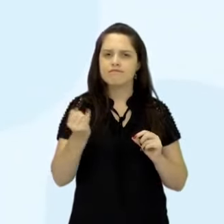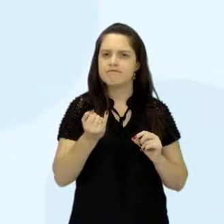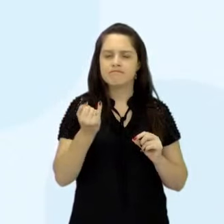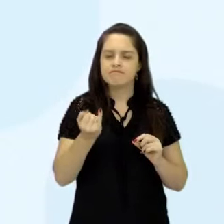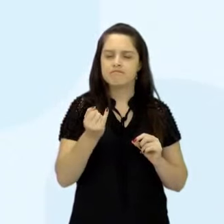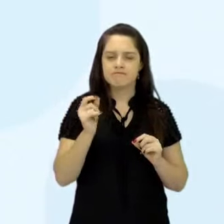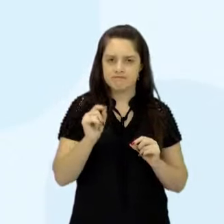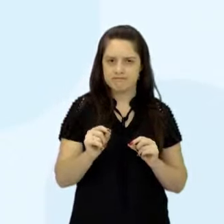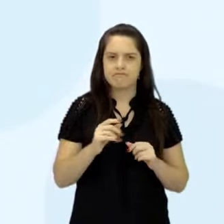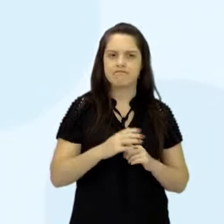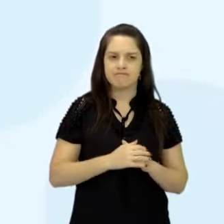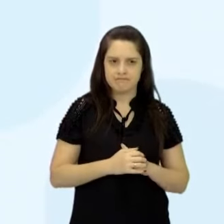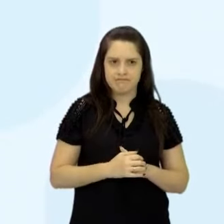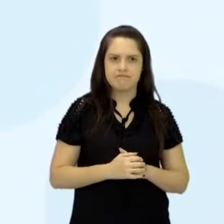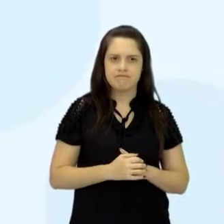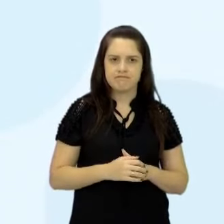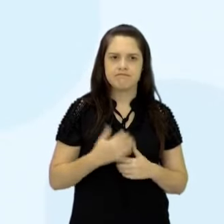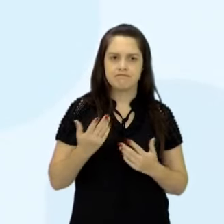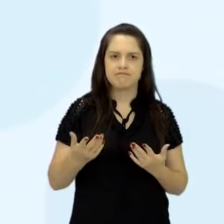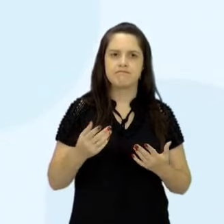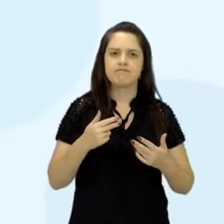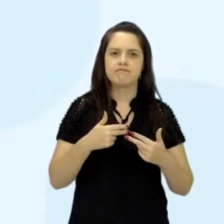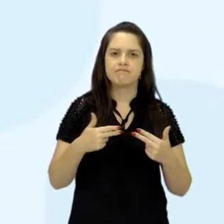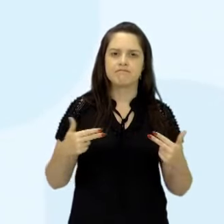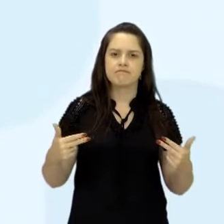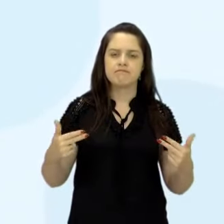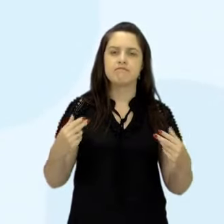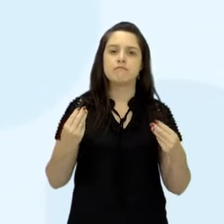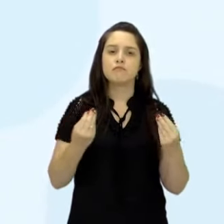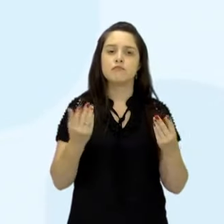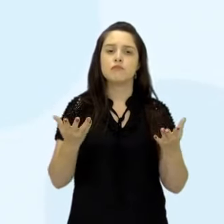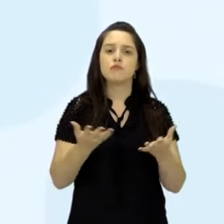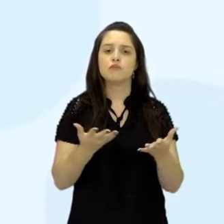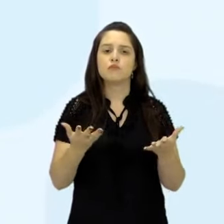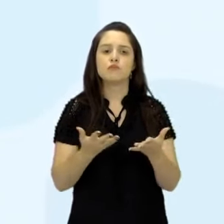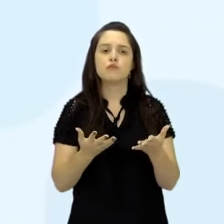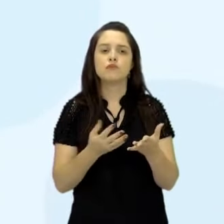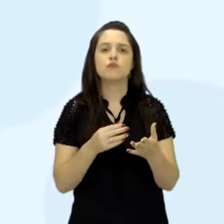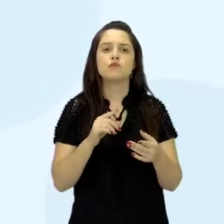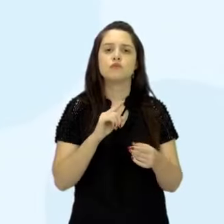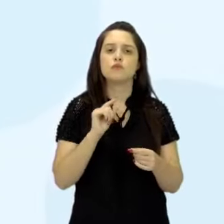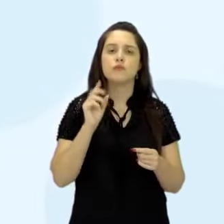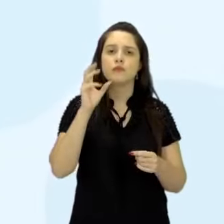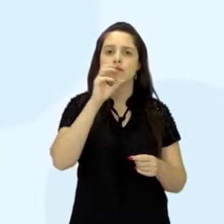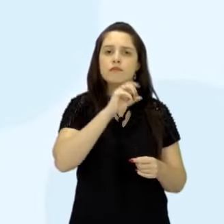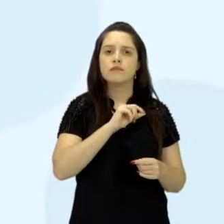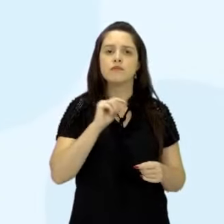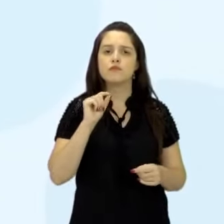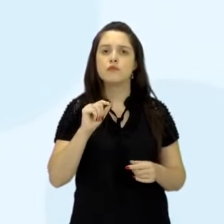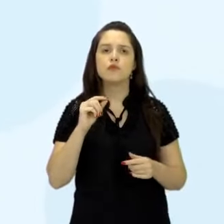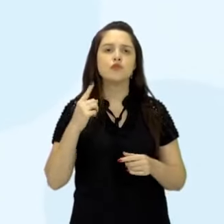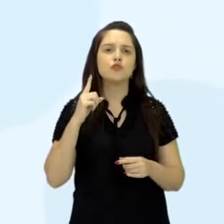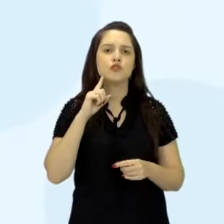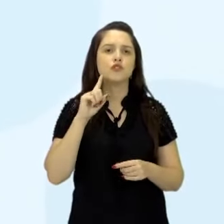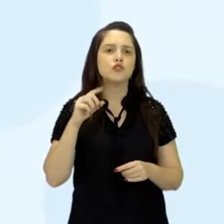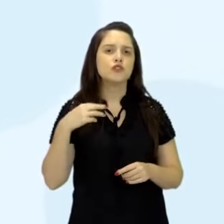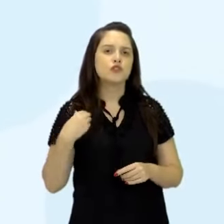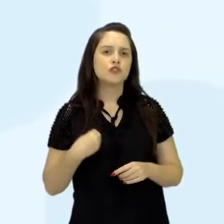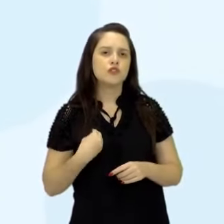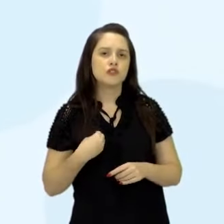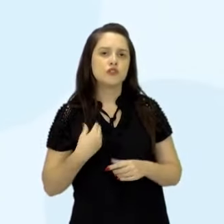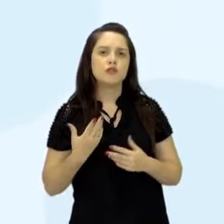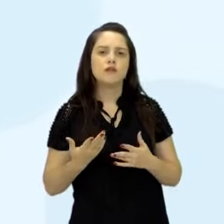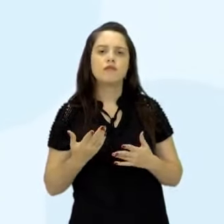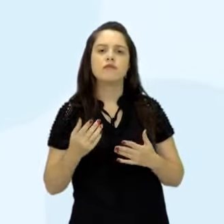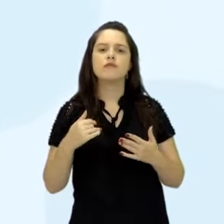importante. Muito bem. E como eu disse, uma homenagem às mulheres hoje. Para definir um pouquinho o nosso projeto de vida, temos essa linha do tempo dessa